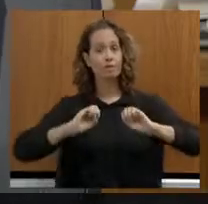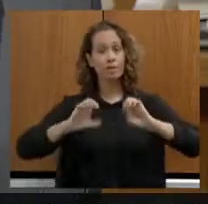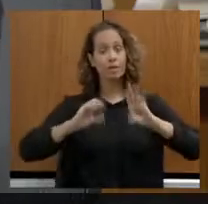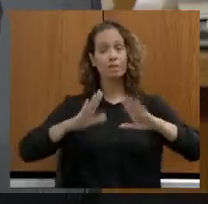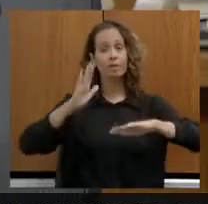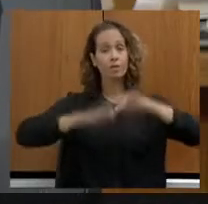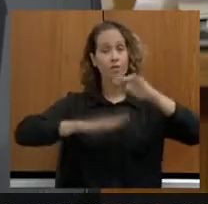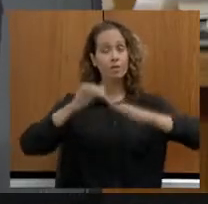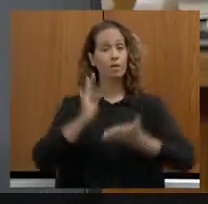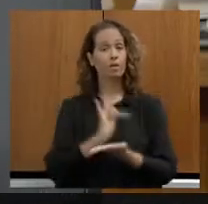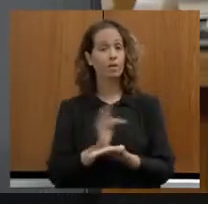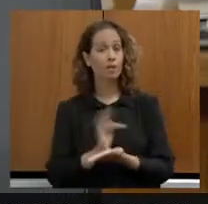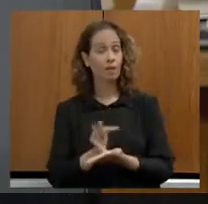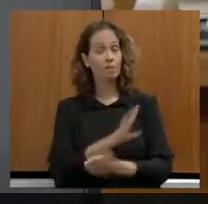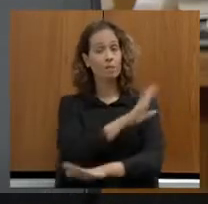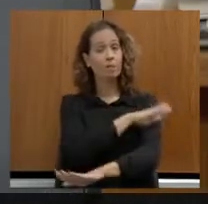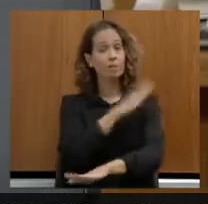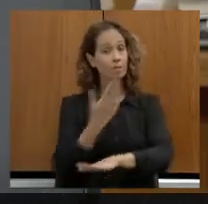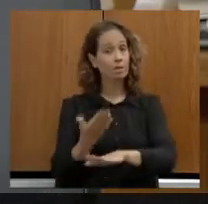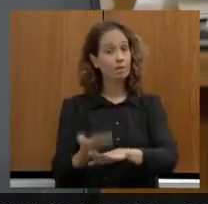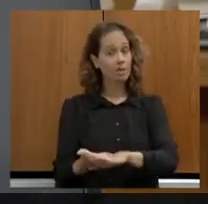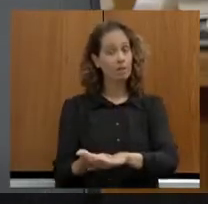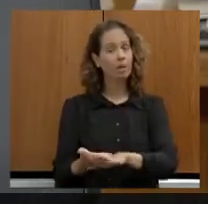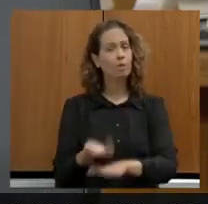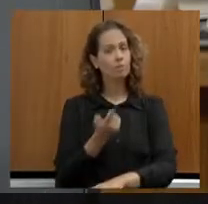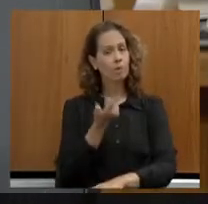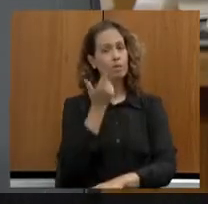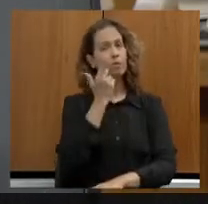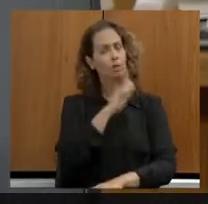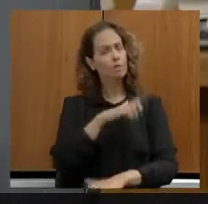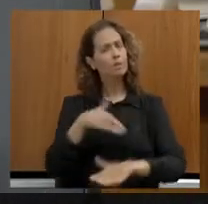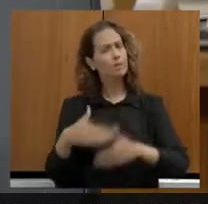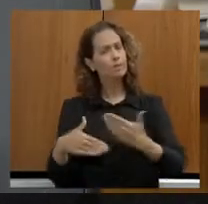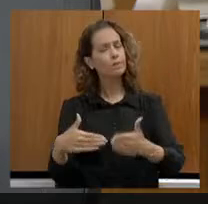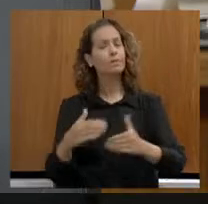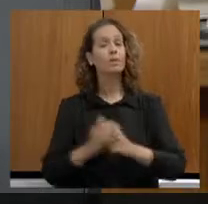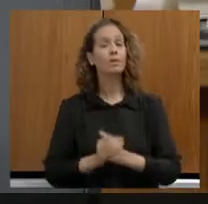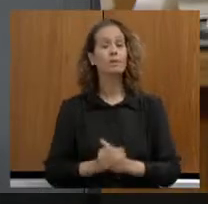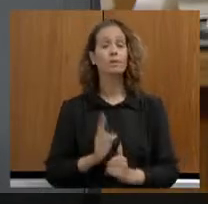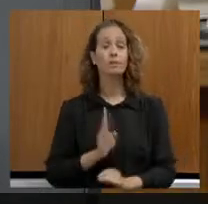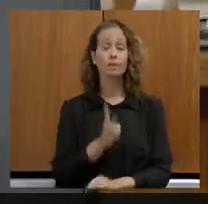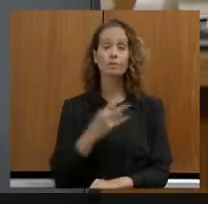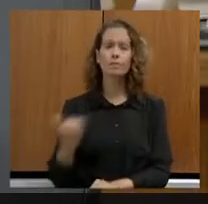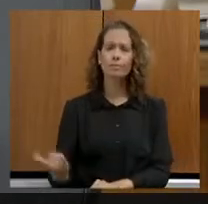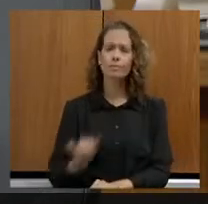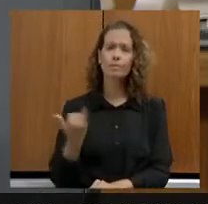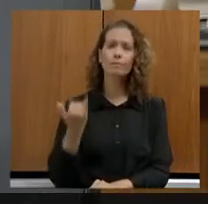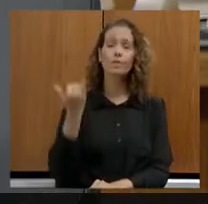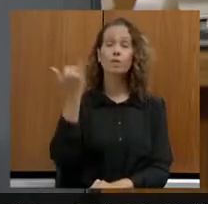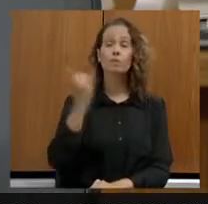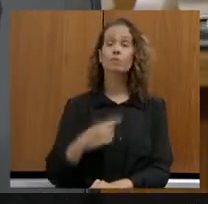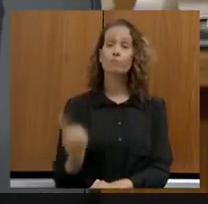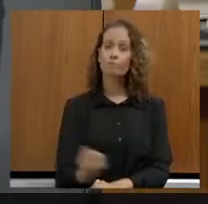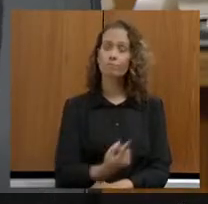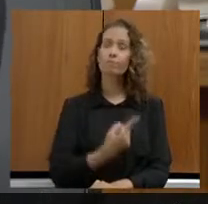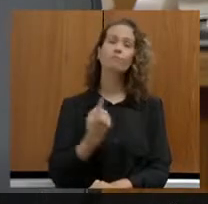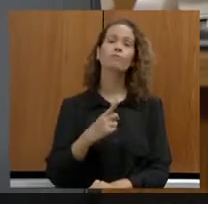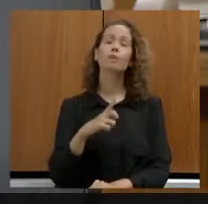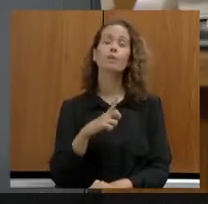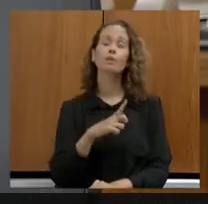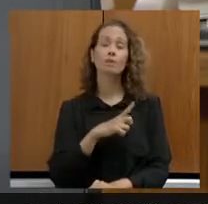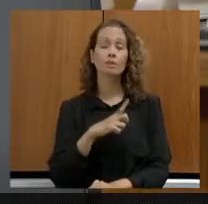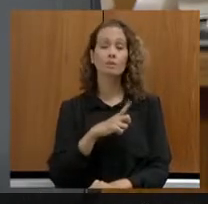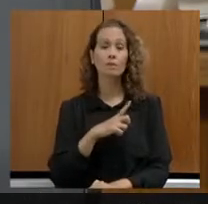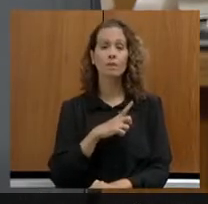técnica e profissional do tempo integral a gente tá conseguindo atender é sempre muito importante a gente tem a